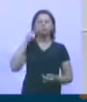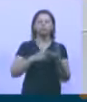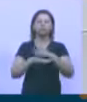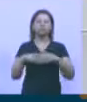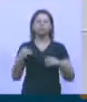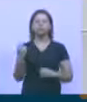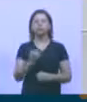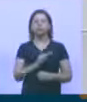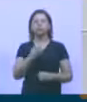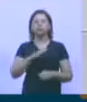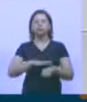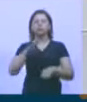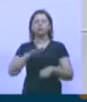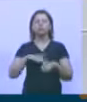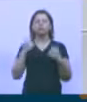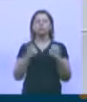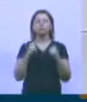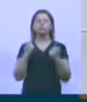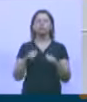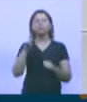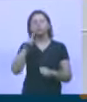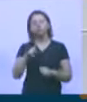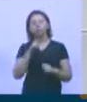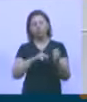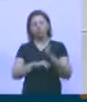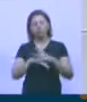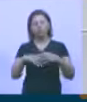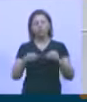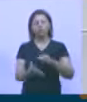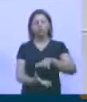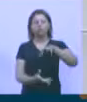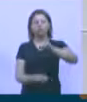nós mais necessitamos é da cura espiritual.